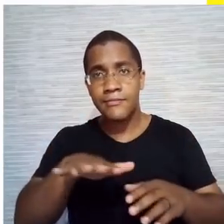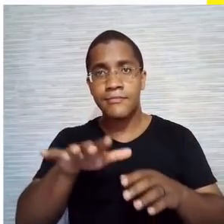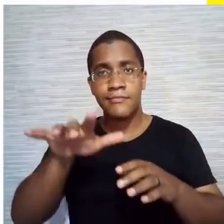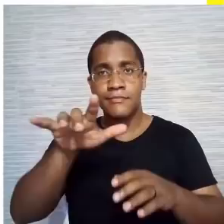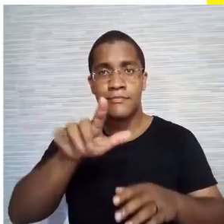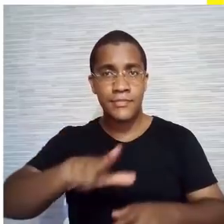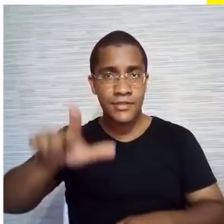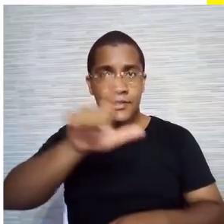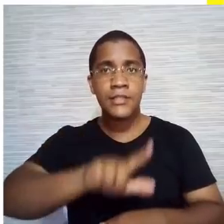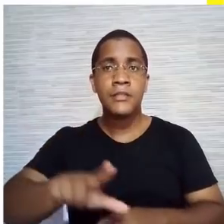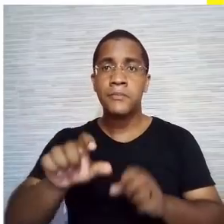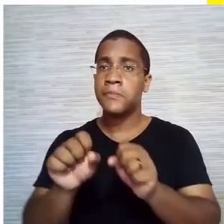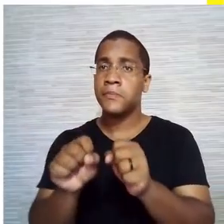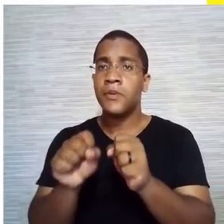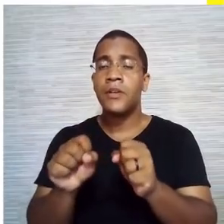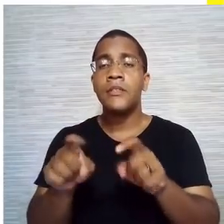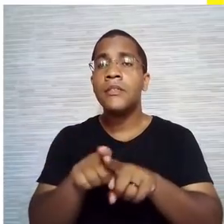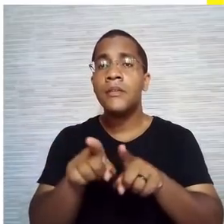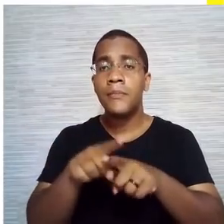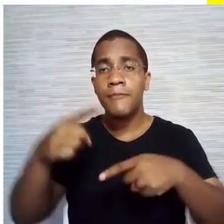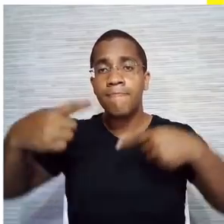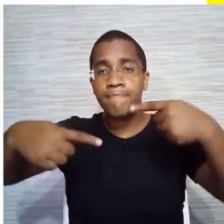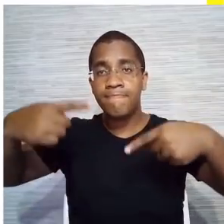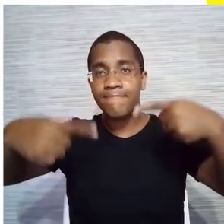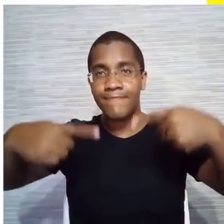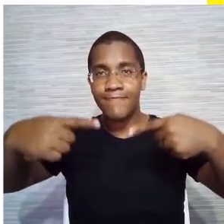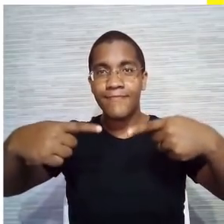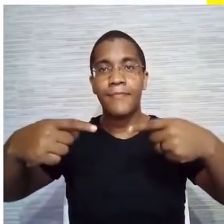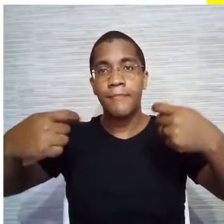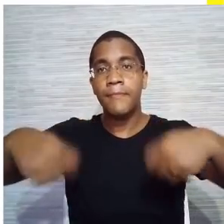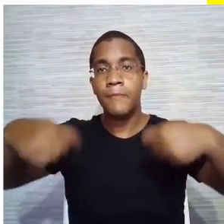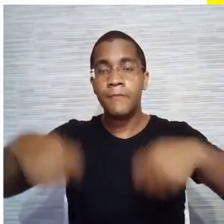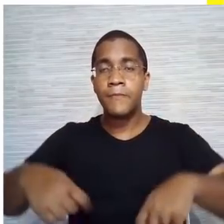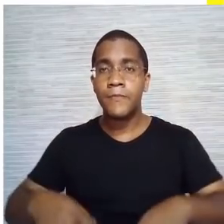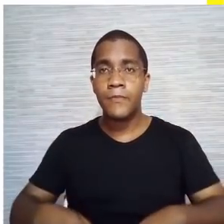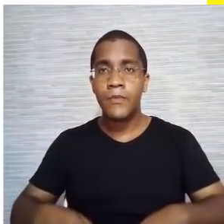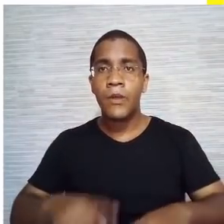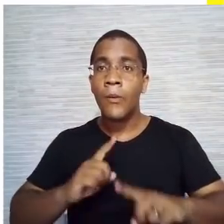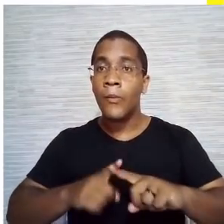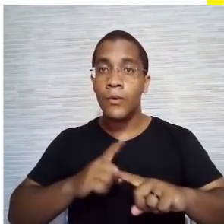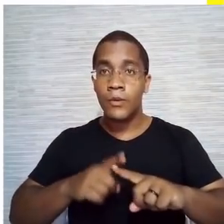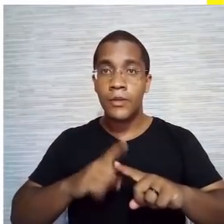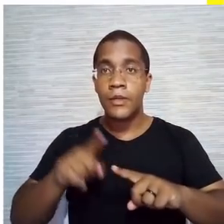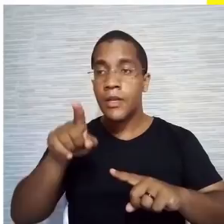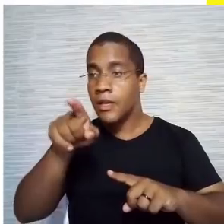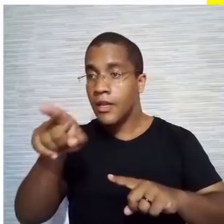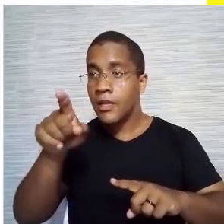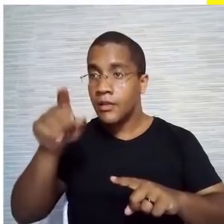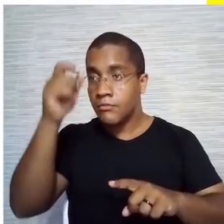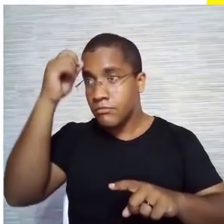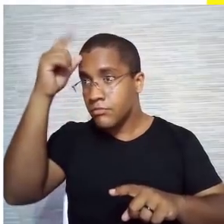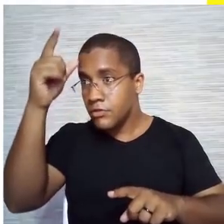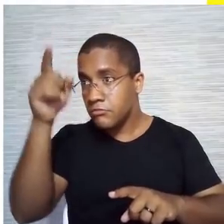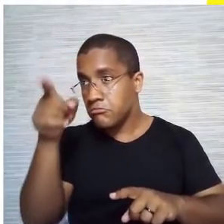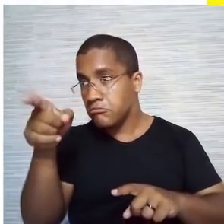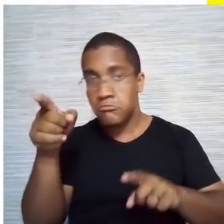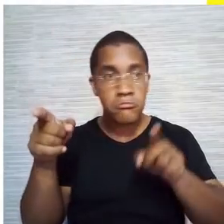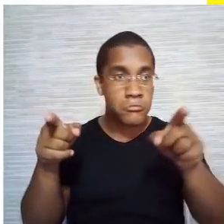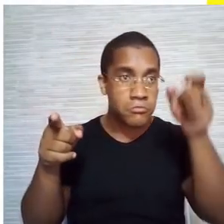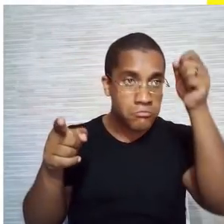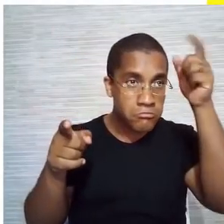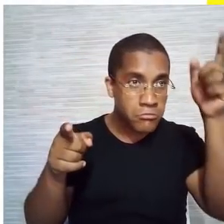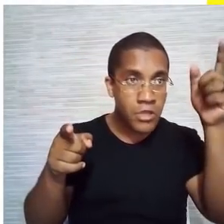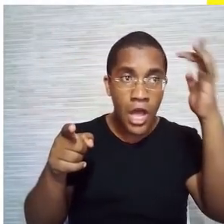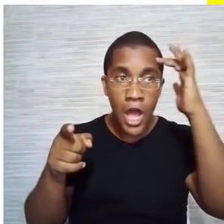uma observação importante é a questão do debate. Segundo a autora, a troca de ideias com a turma ajuda